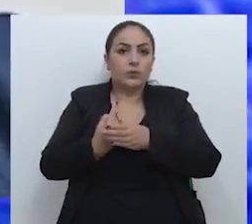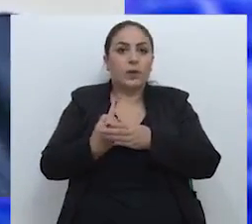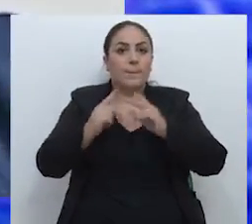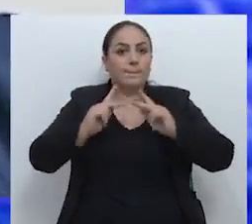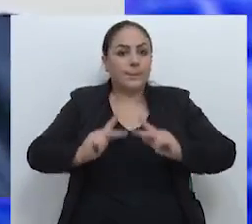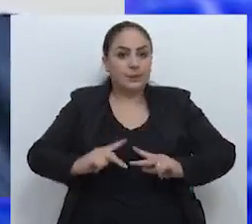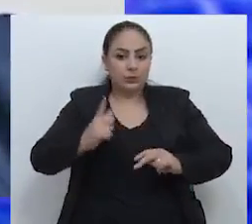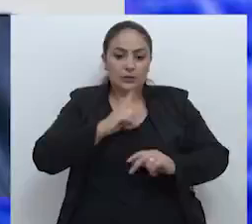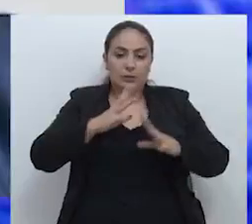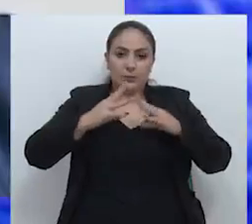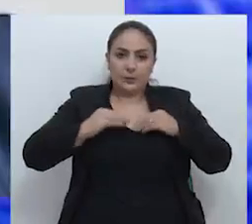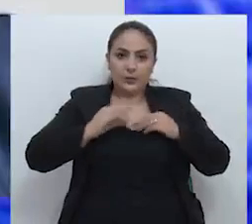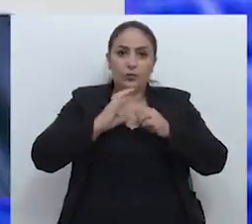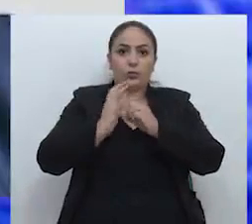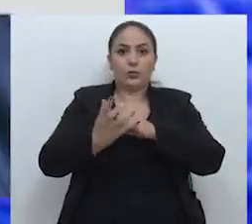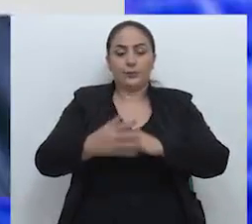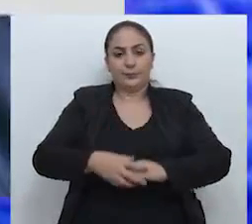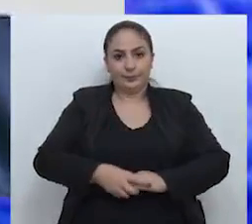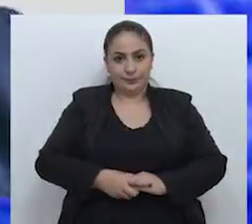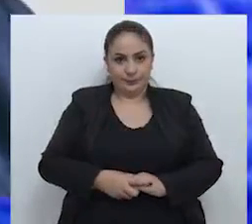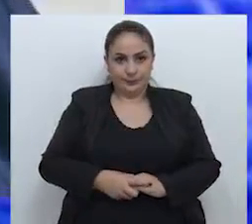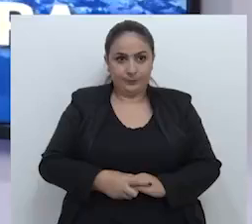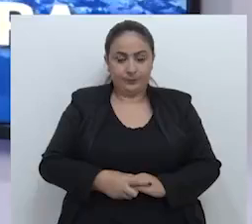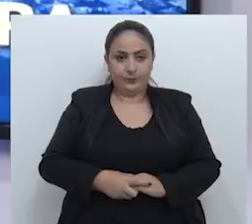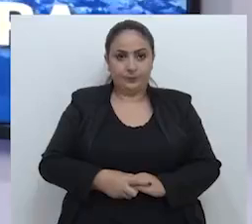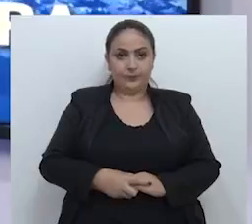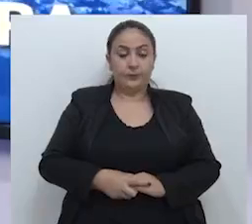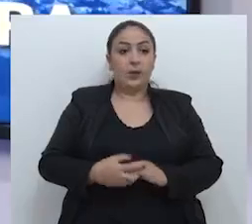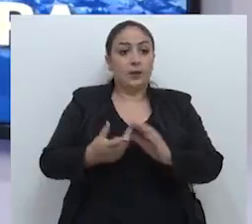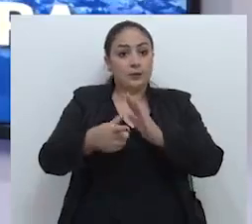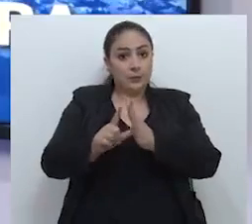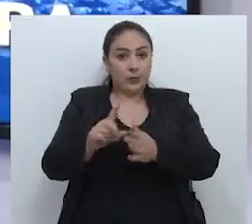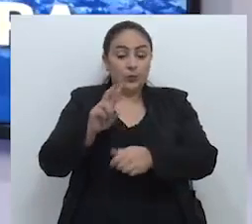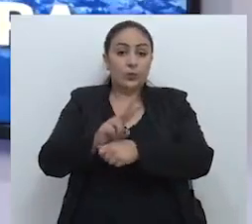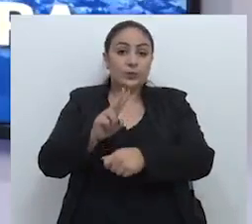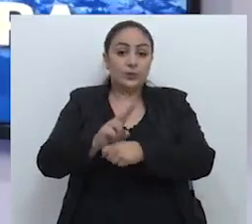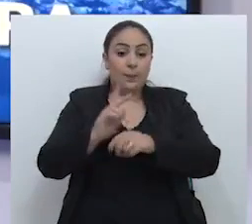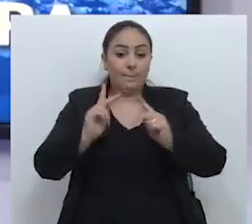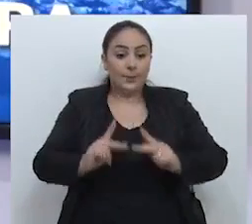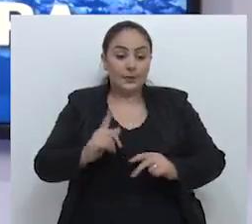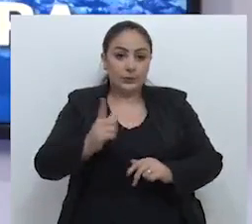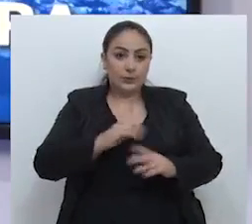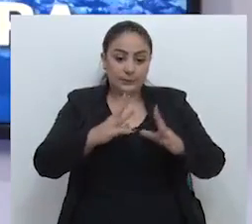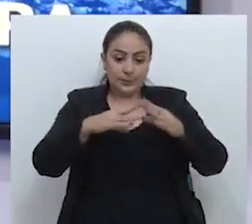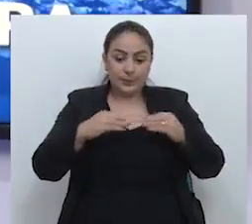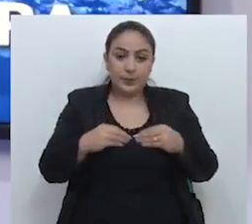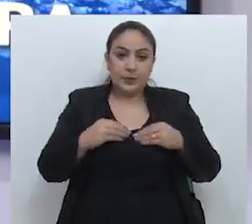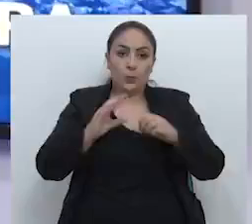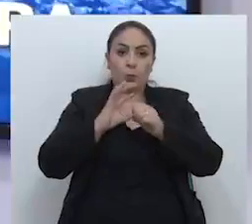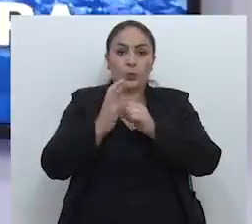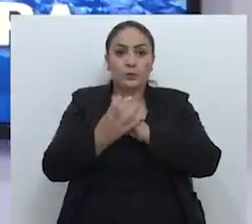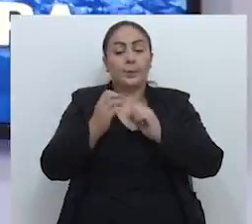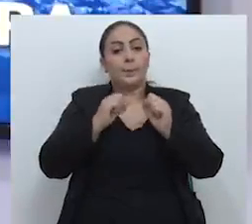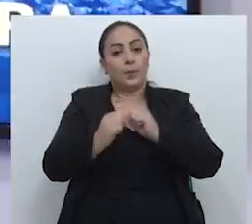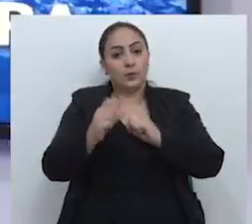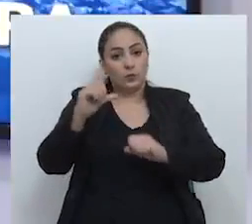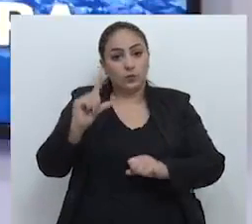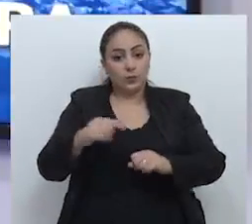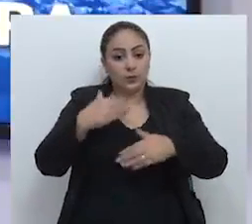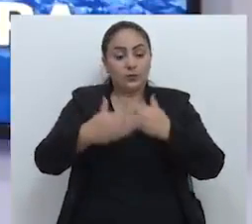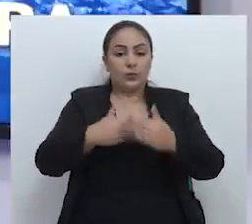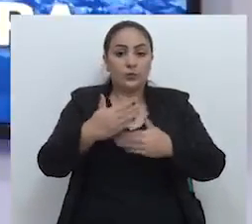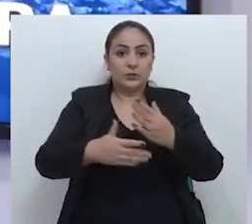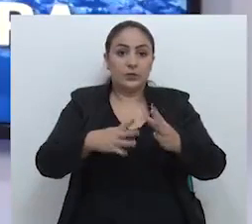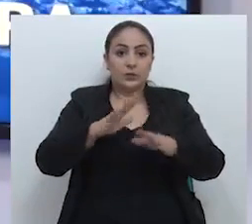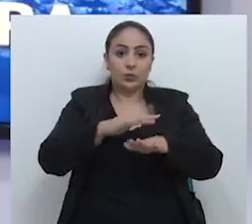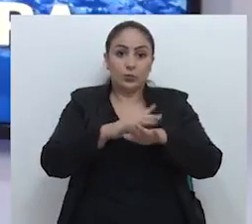as pessoas que têm o coronavírus. Antecipar o cuidado de quem está com o coronavírus pode diminuir